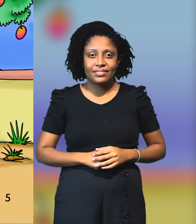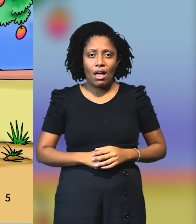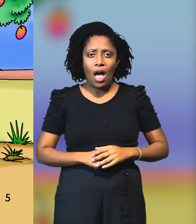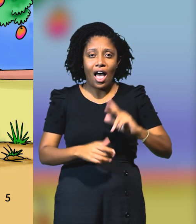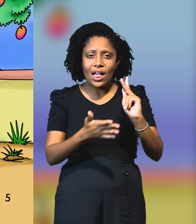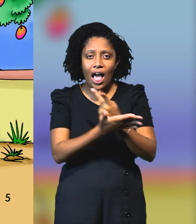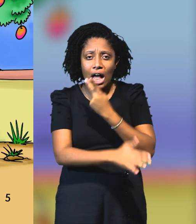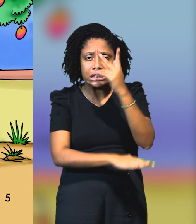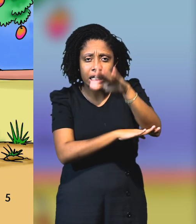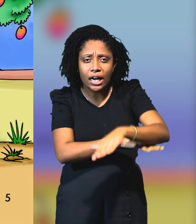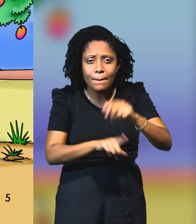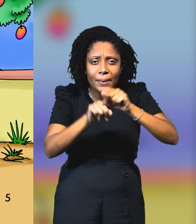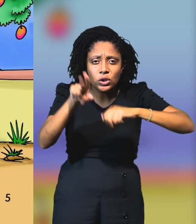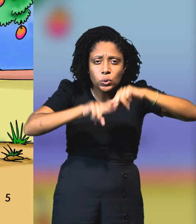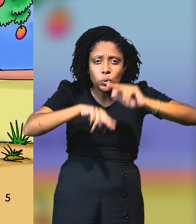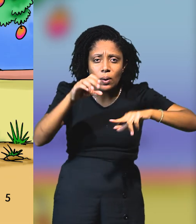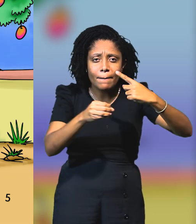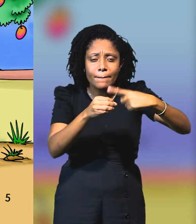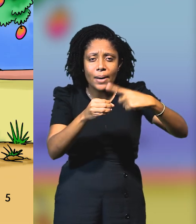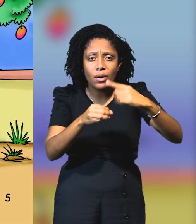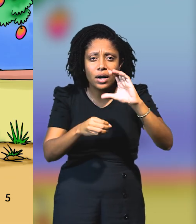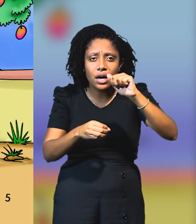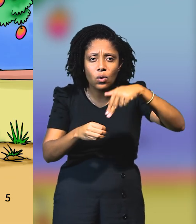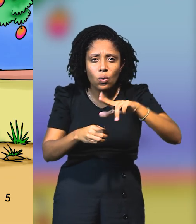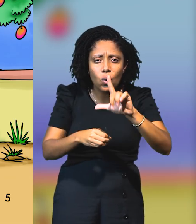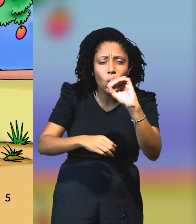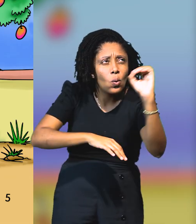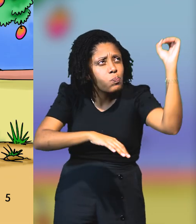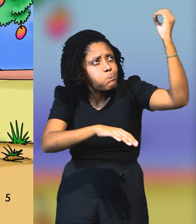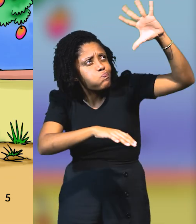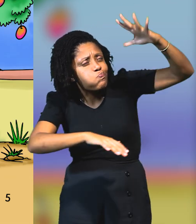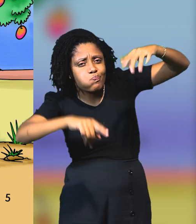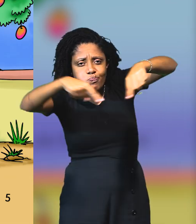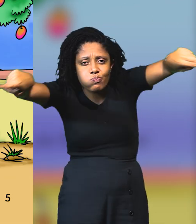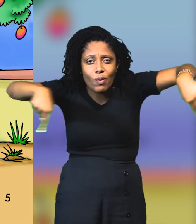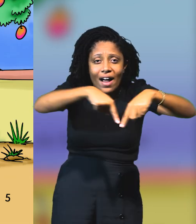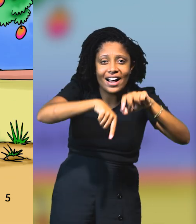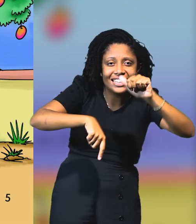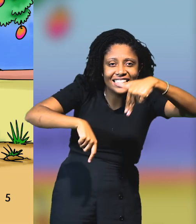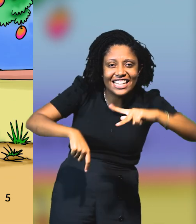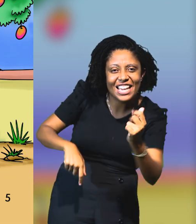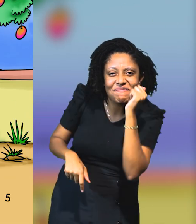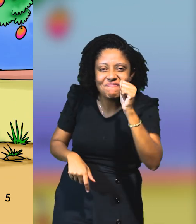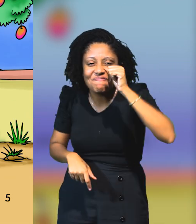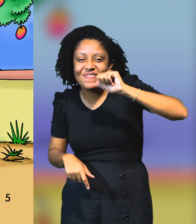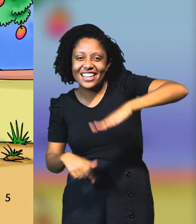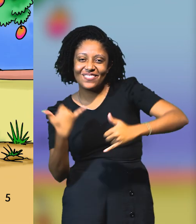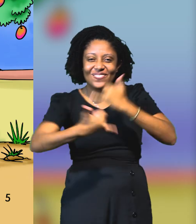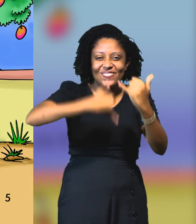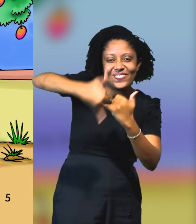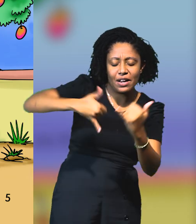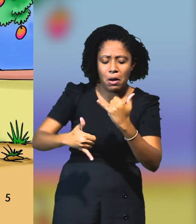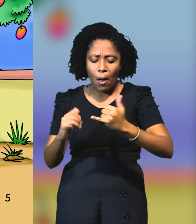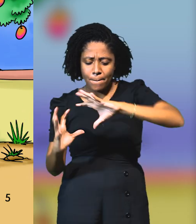Era uma tarde de junho no Cangulo. O sol iluminava o quintal. Aninha, toda faceira,